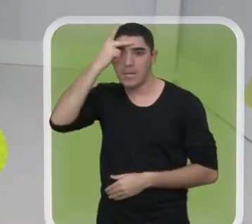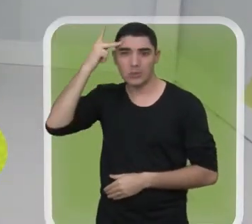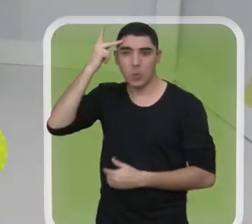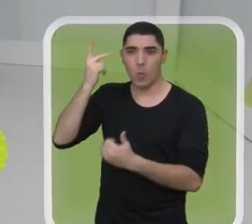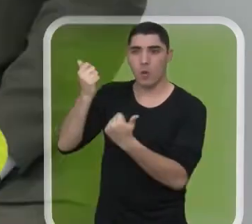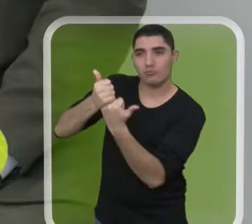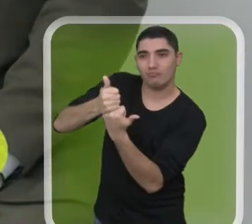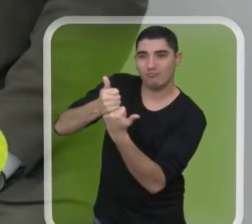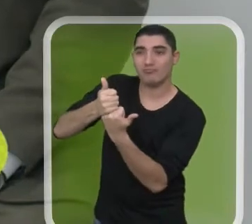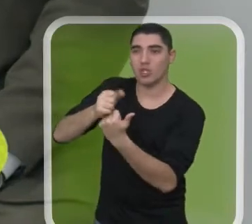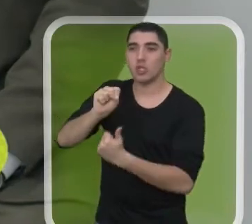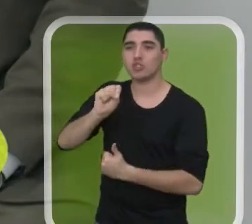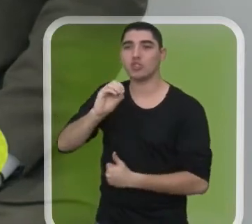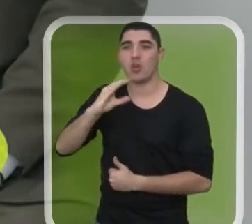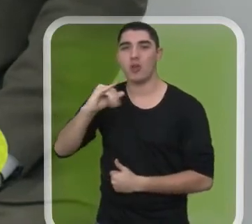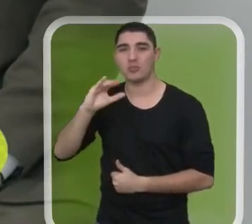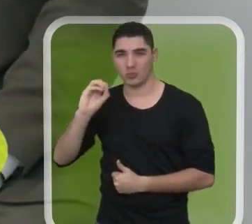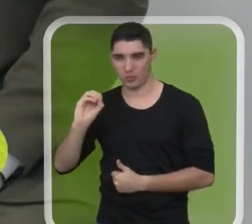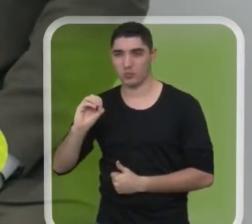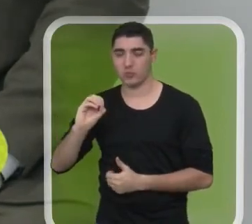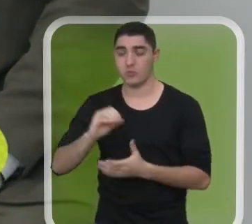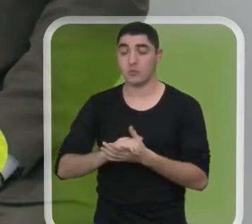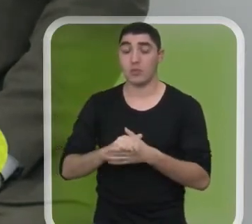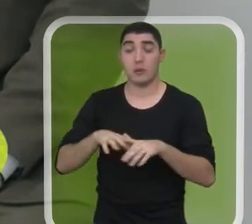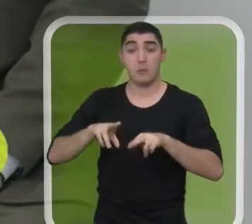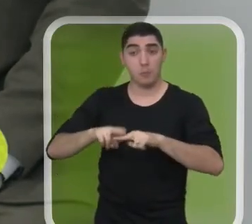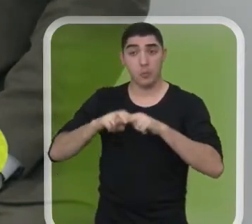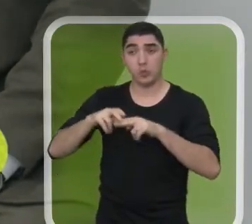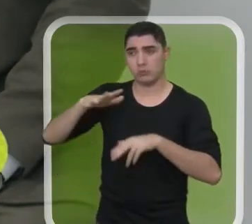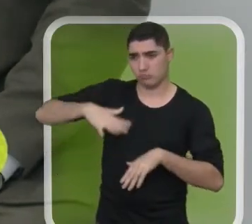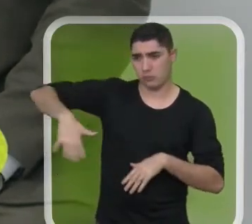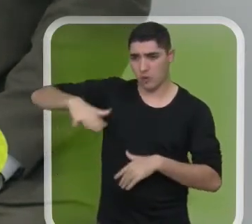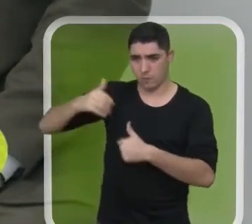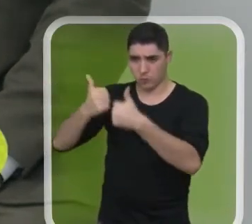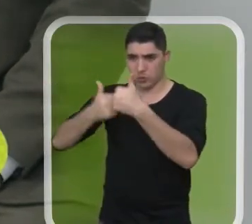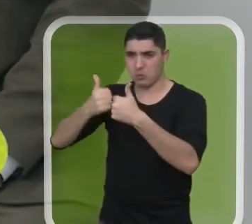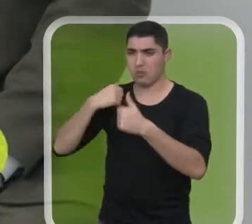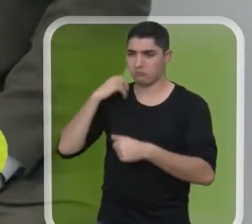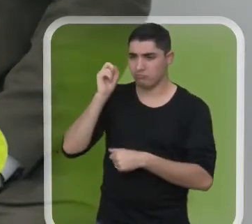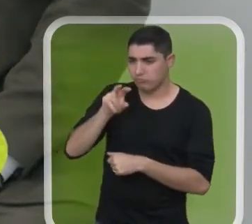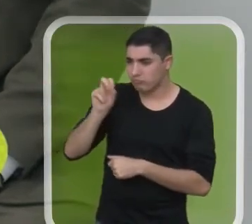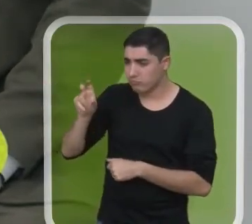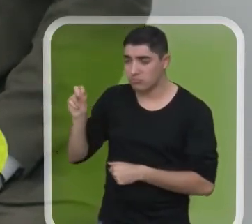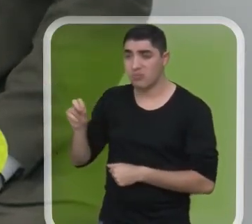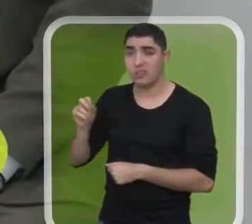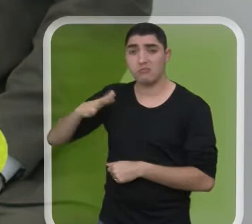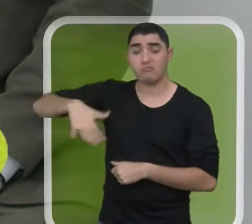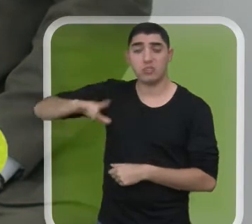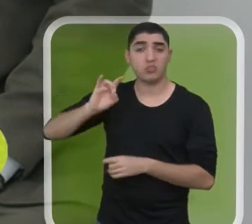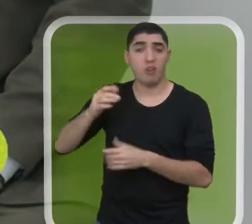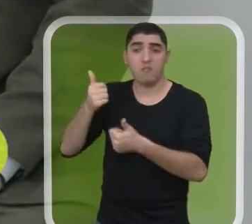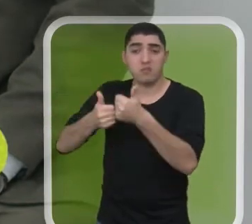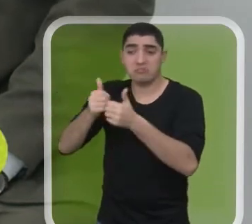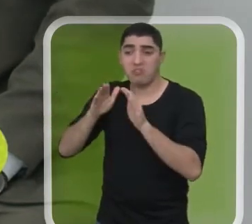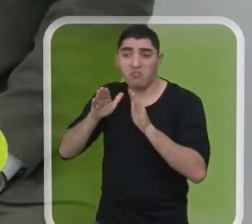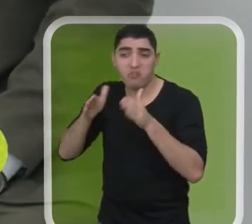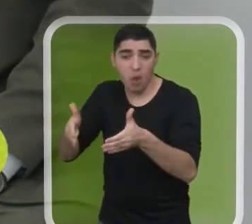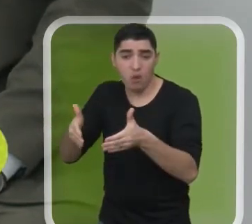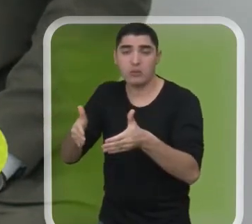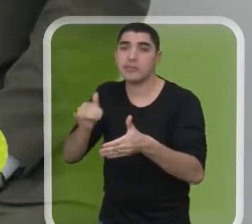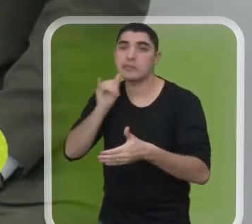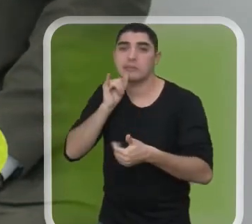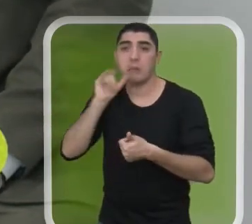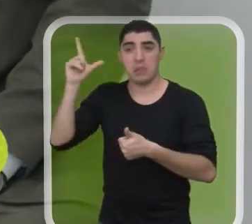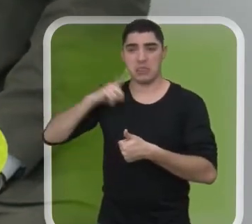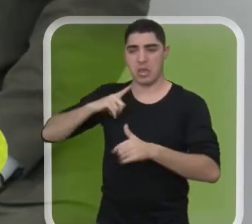muito. Quer dizer, os clubes de futebol, mesmo no interior todo, hoje estão vivendo em função do futebol. Porque hoje, prédio tem